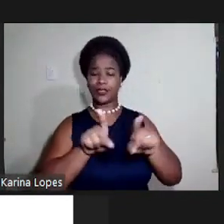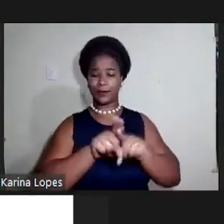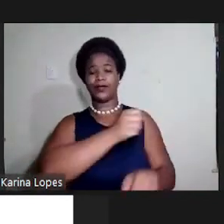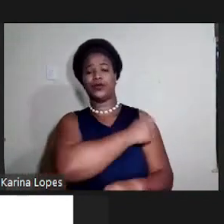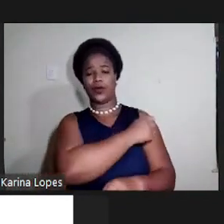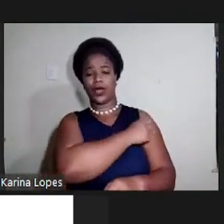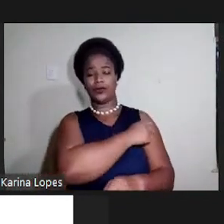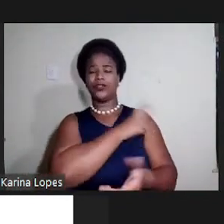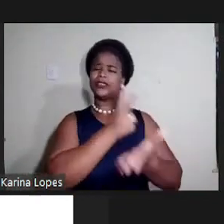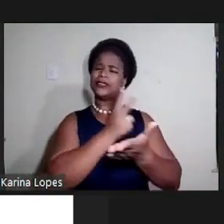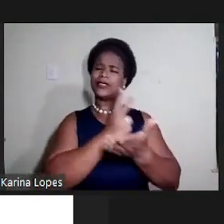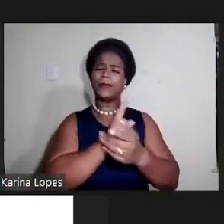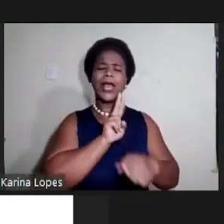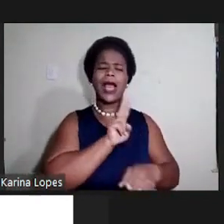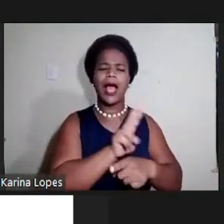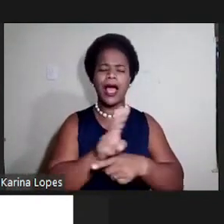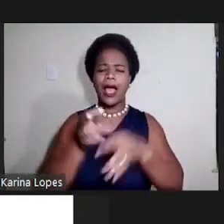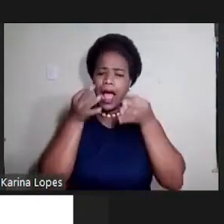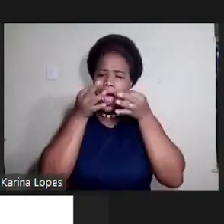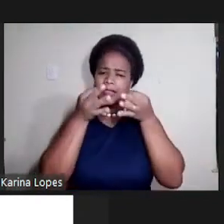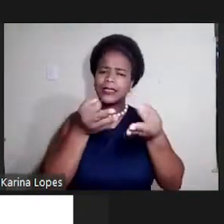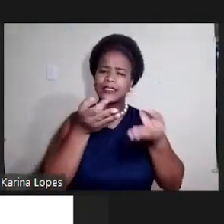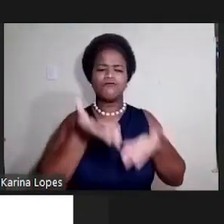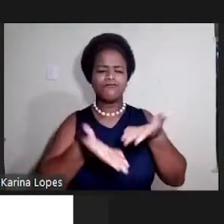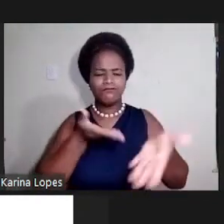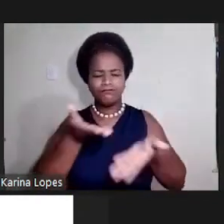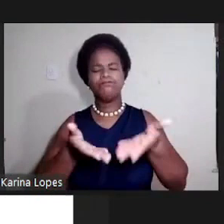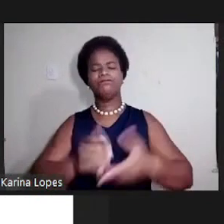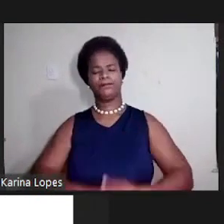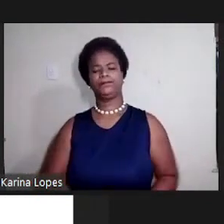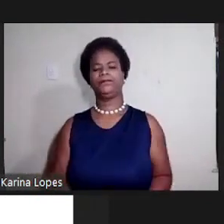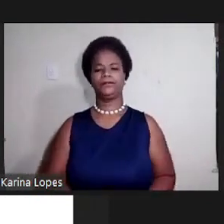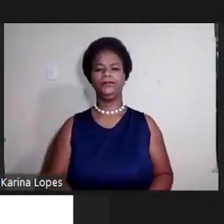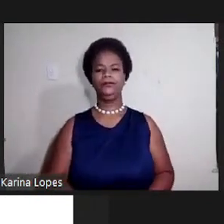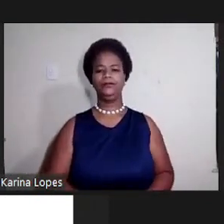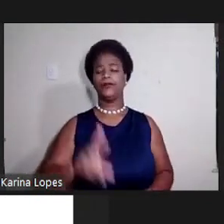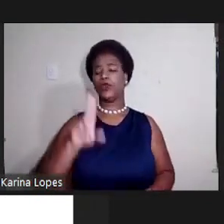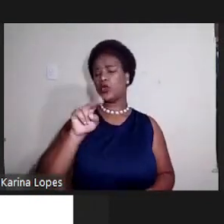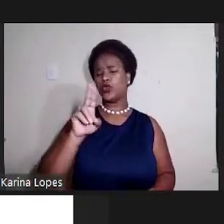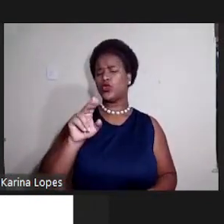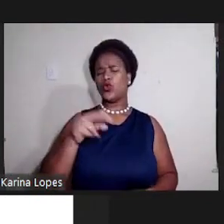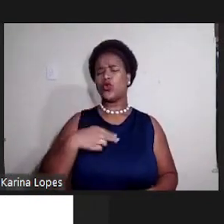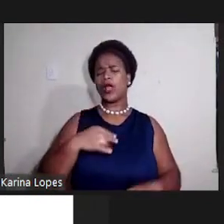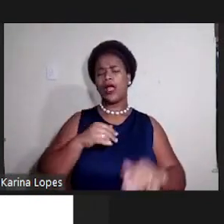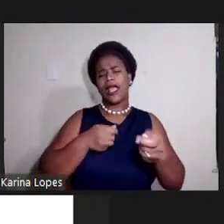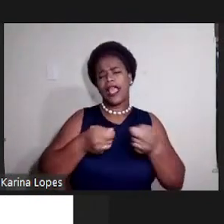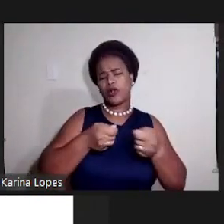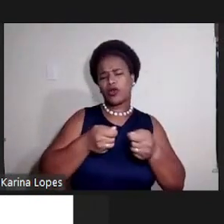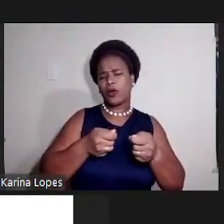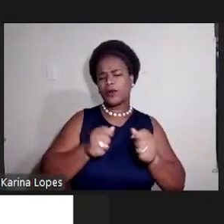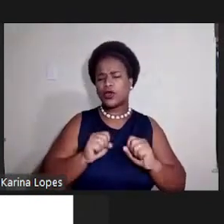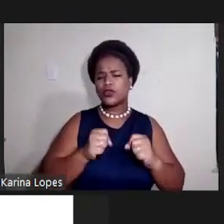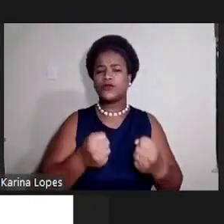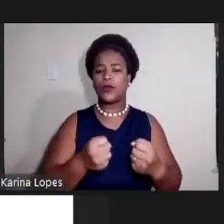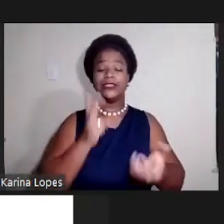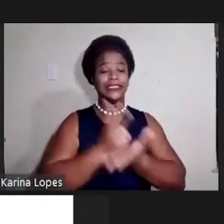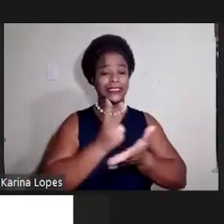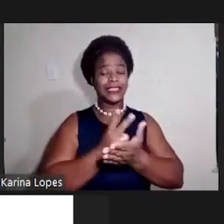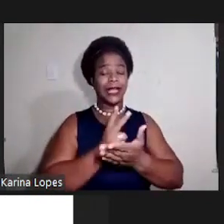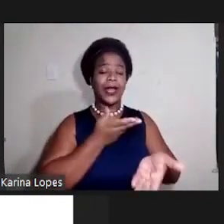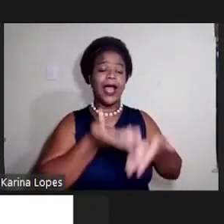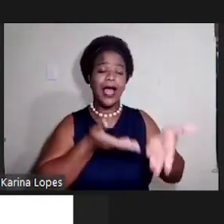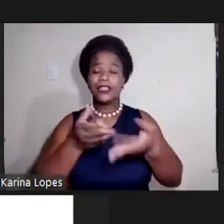próximo, afetuosa e generosa, nunca medindo esforços para atender a todos em suas mais diversas